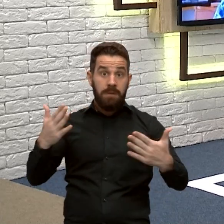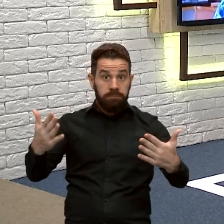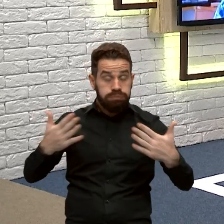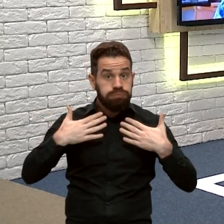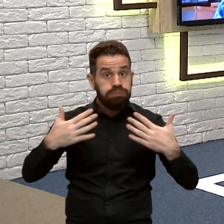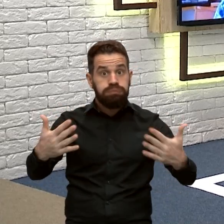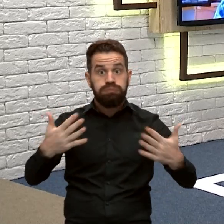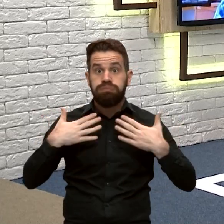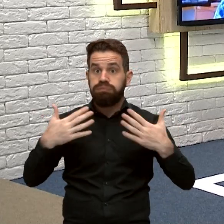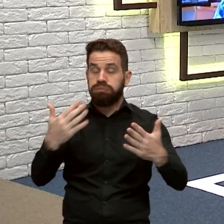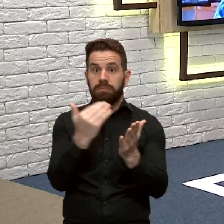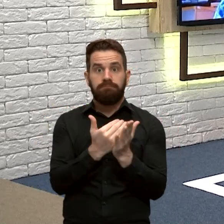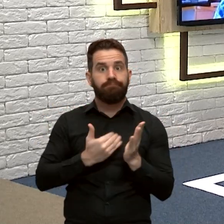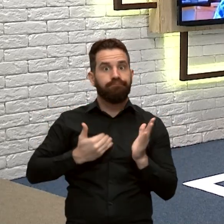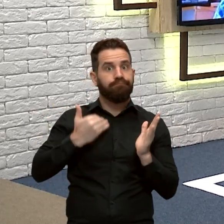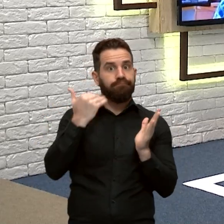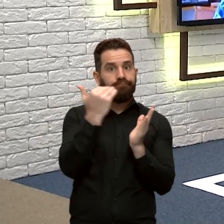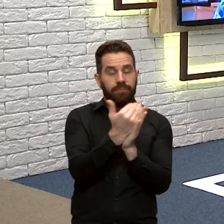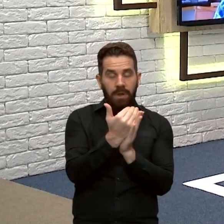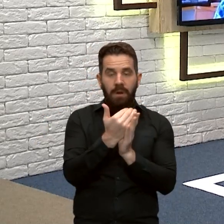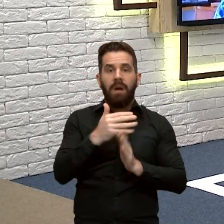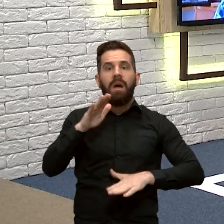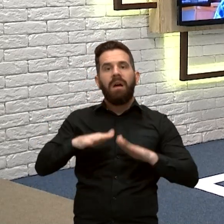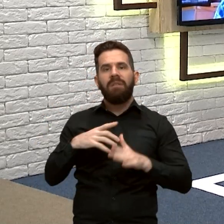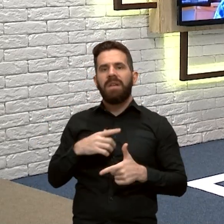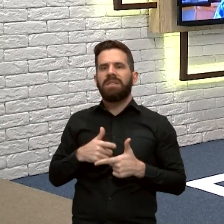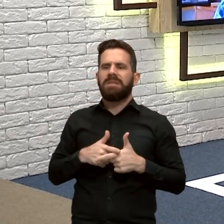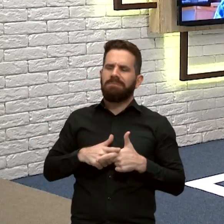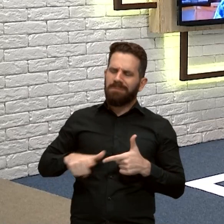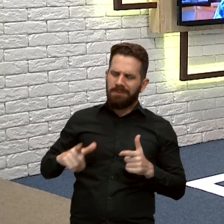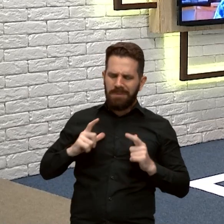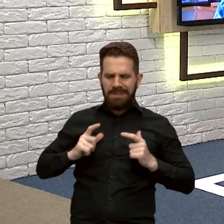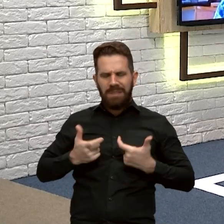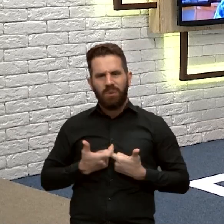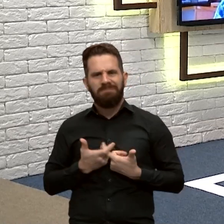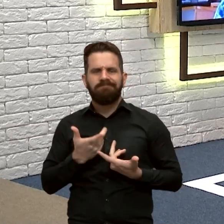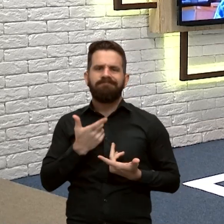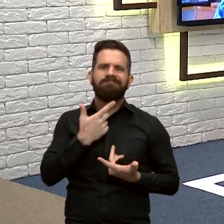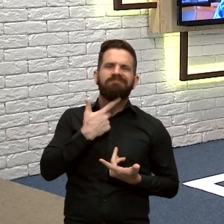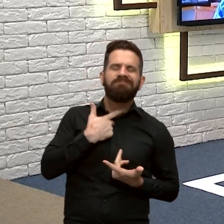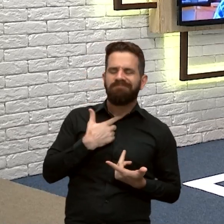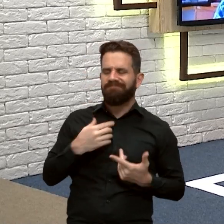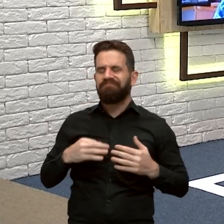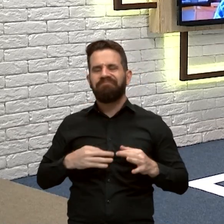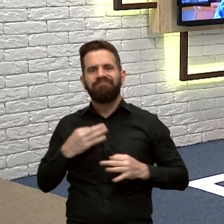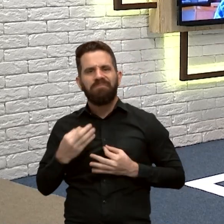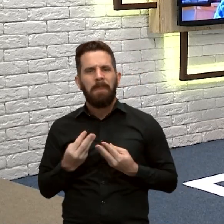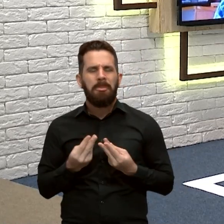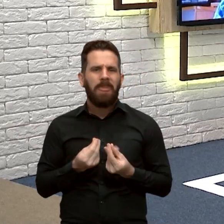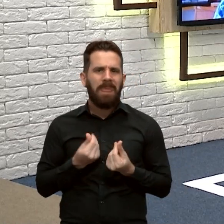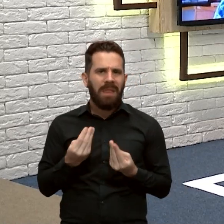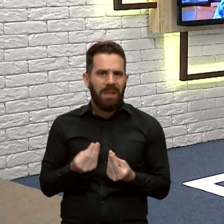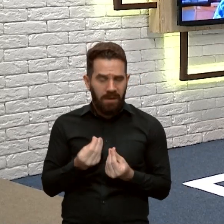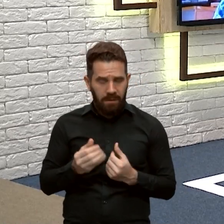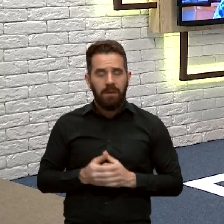intensos, certos problemas até na sexualidade, muitas vezes, e outras questões. O que a mulher deve fazer quando já